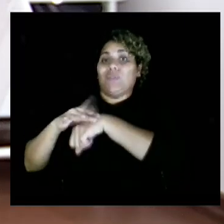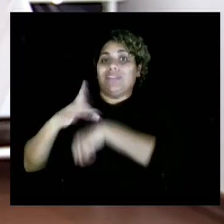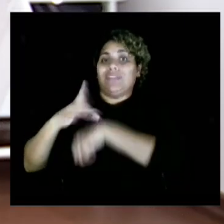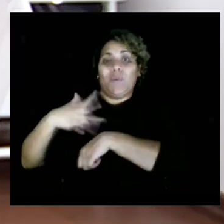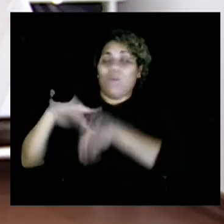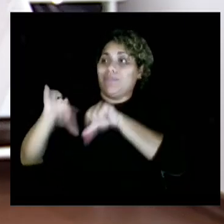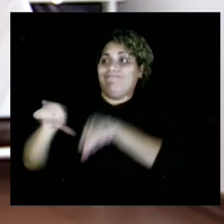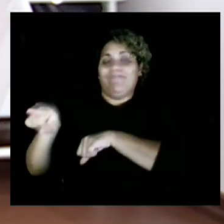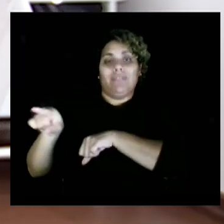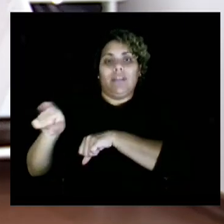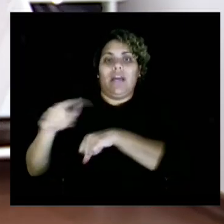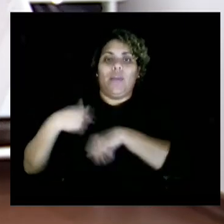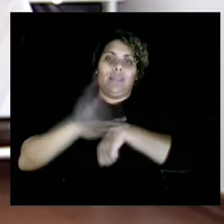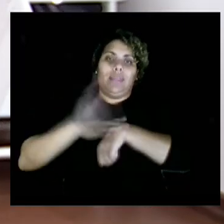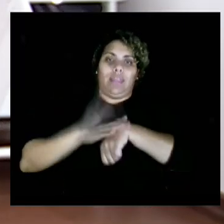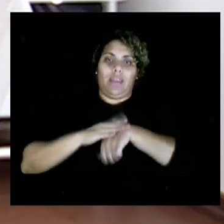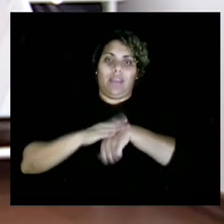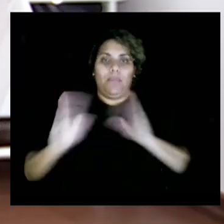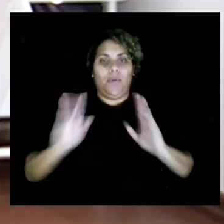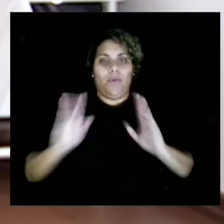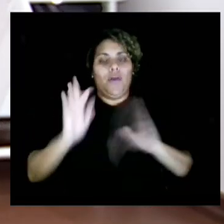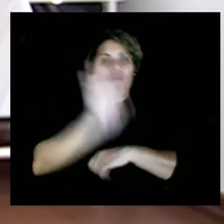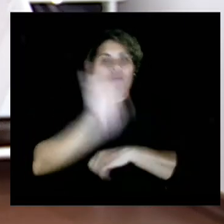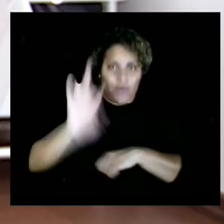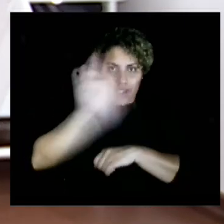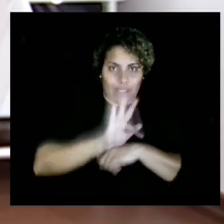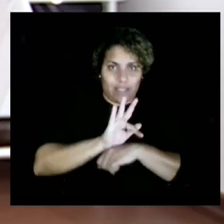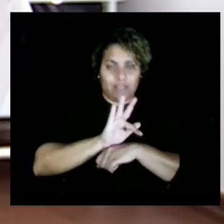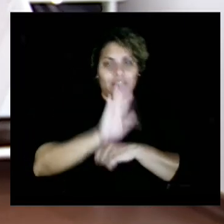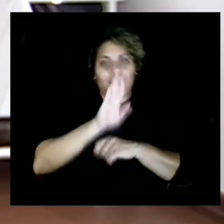fazendo 2 faculdades, que é biomedicina e